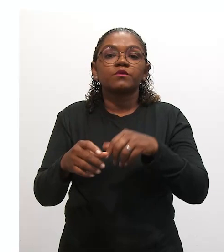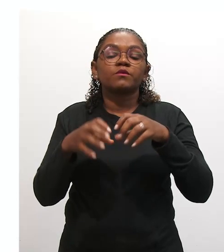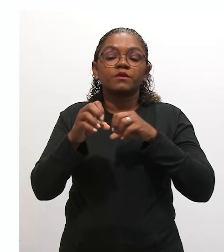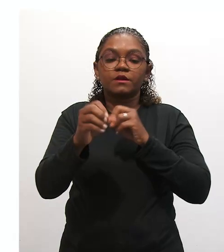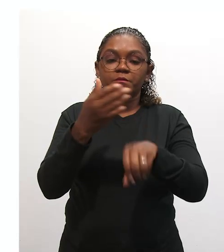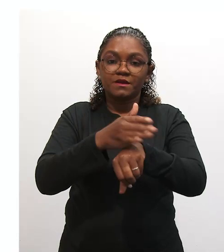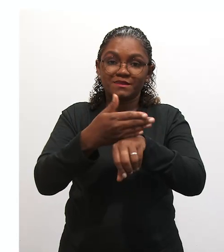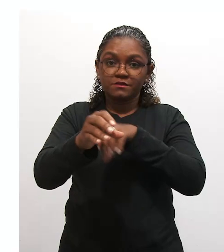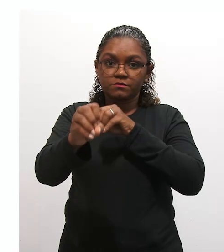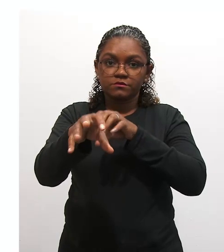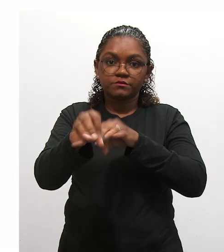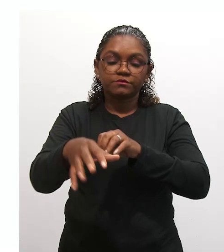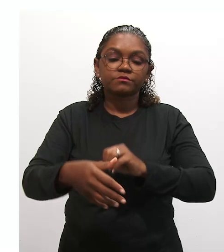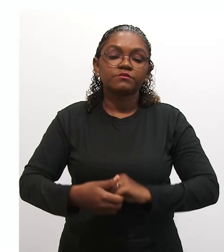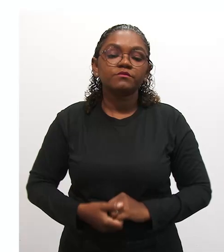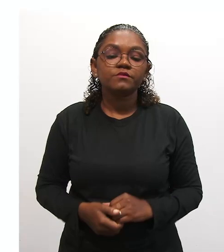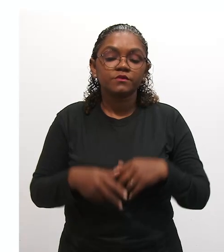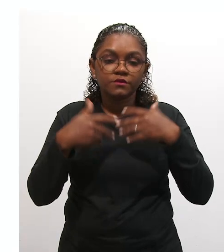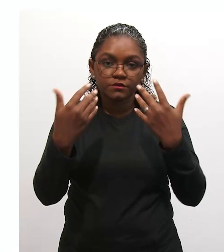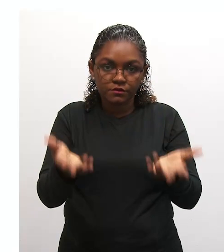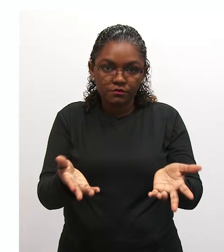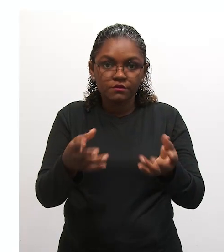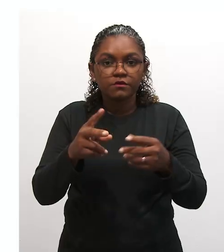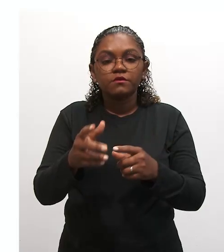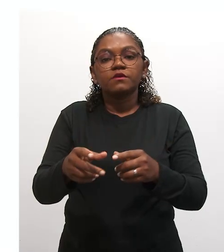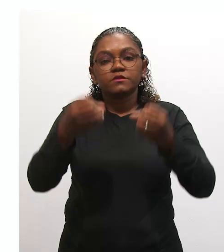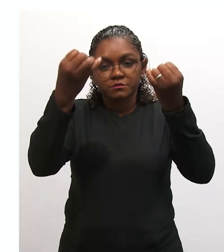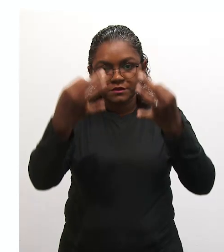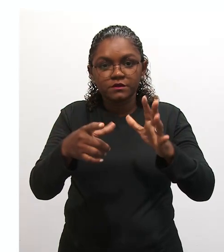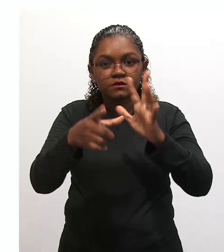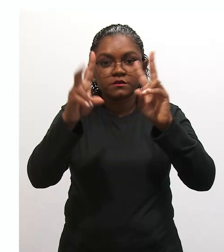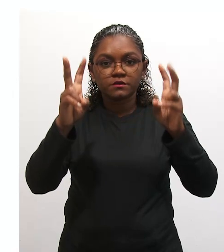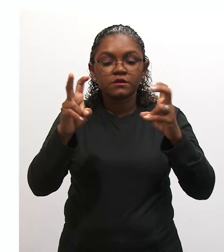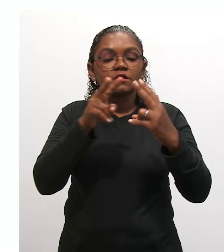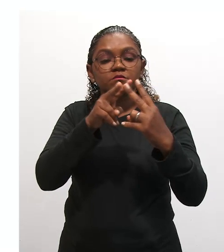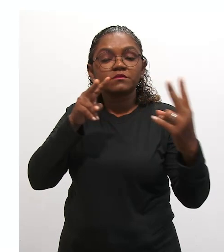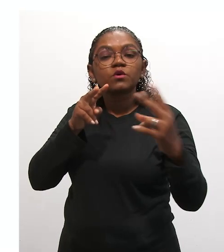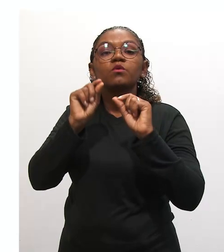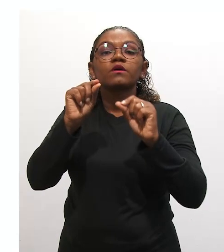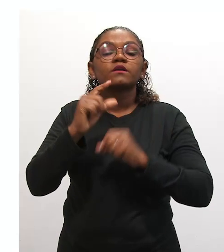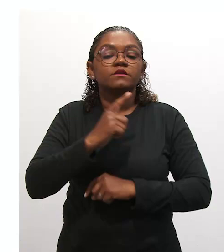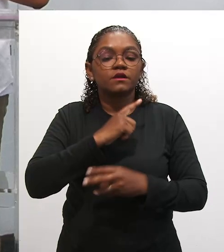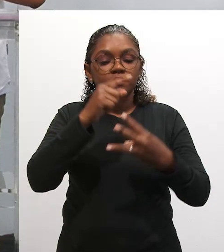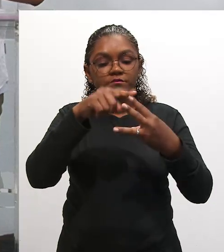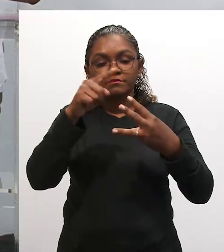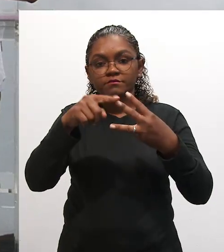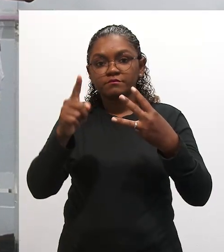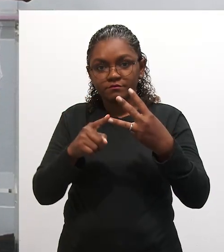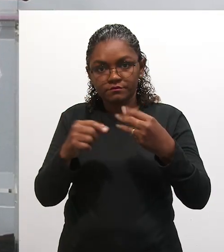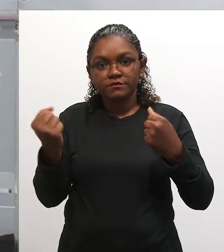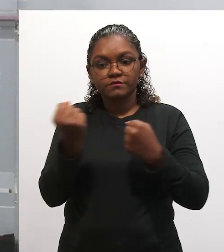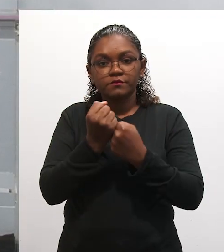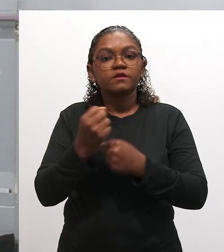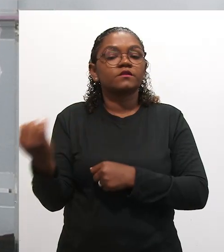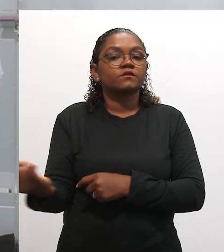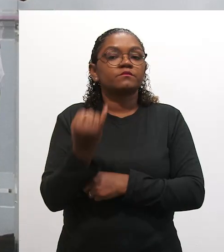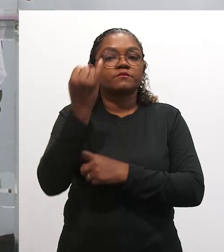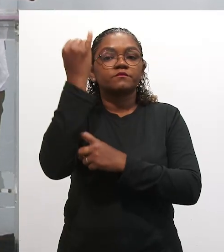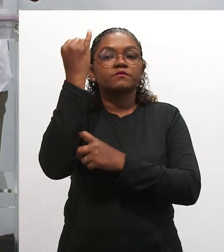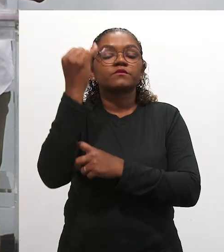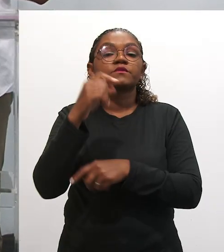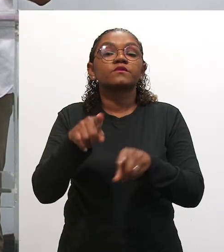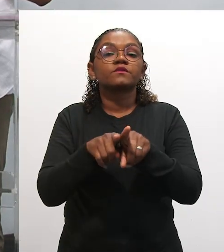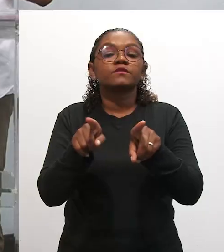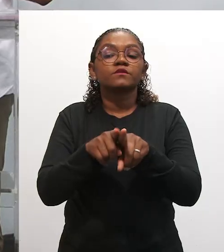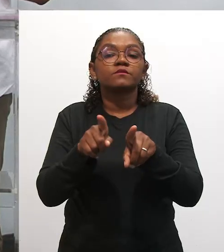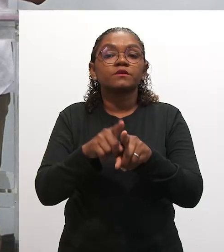educativas. Como eu disse anteriormente, essa educação à distância, ela se apoia nesses 3 pilares importantíssimos. Esses